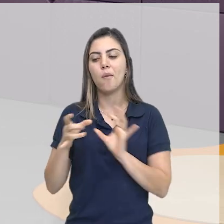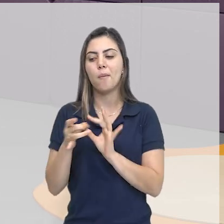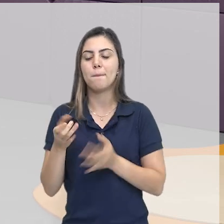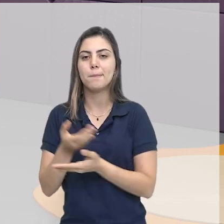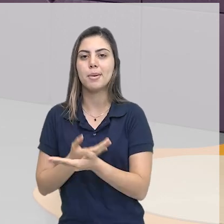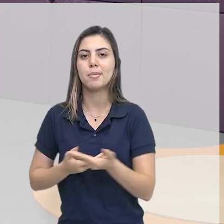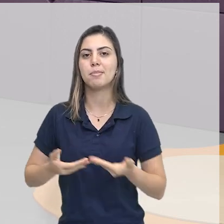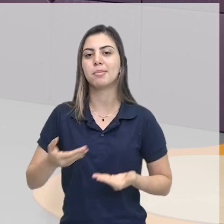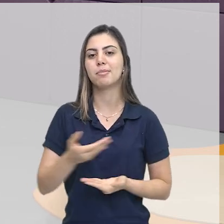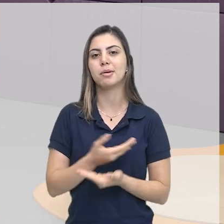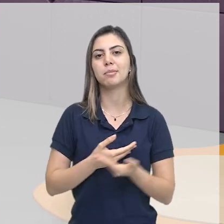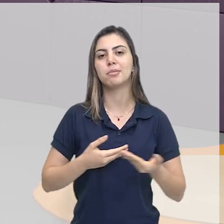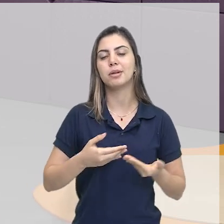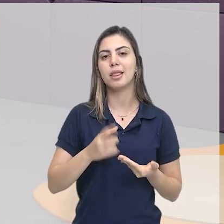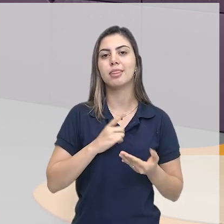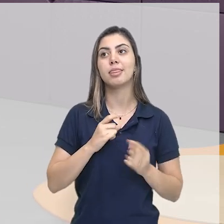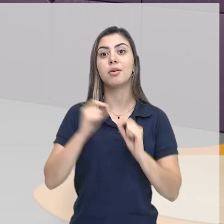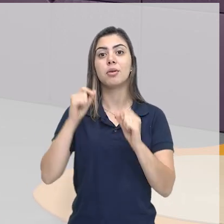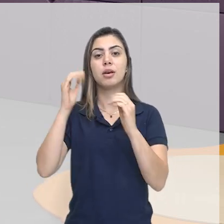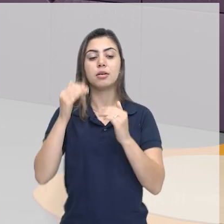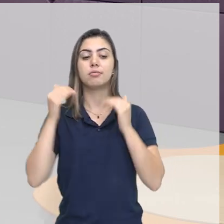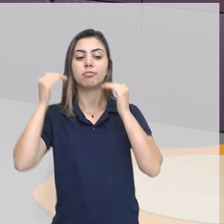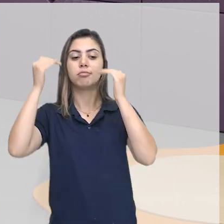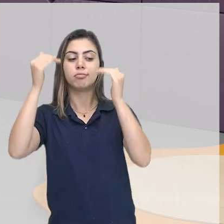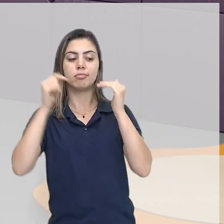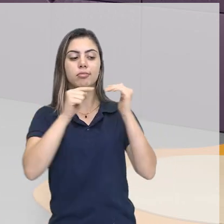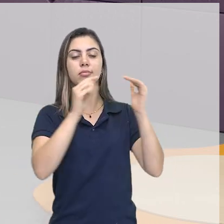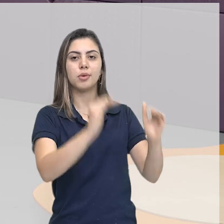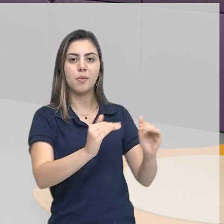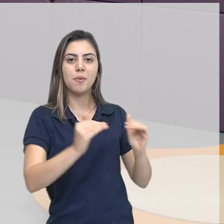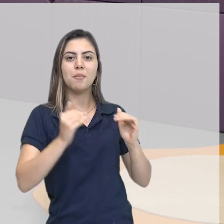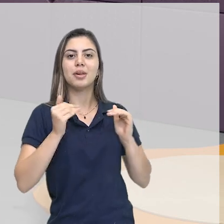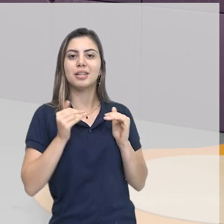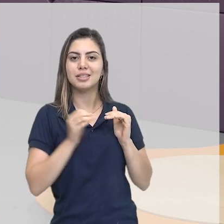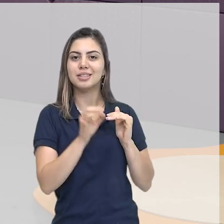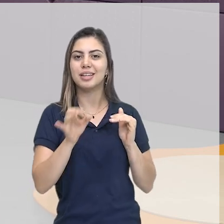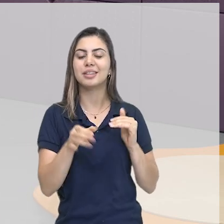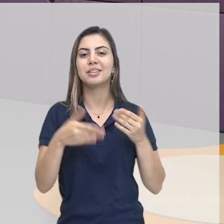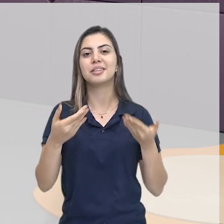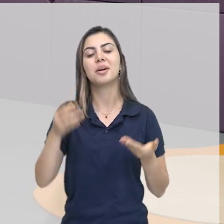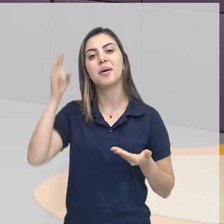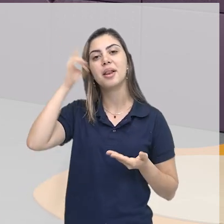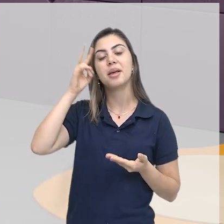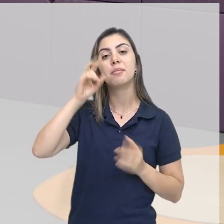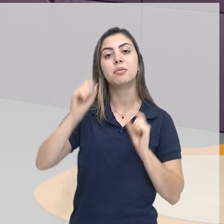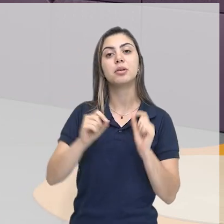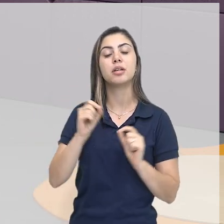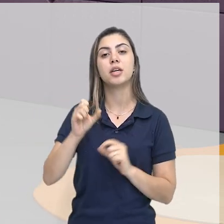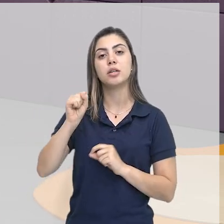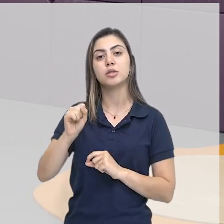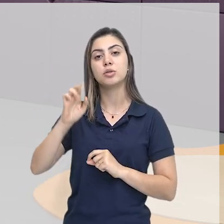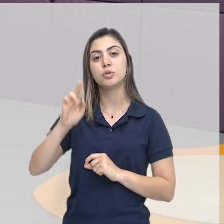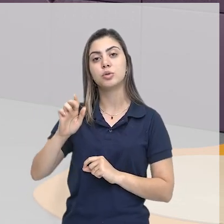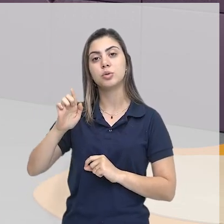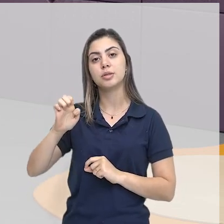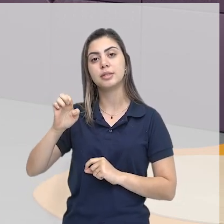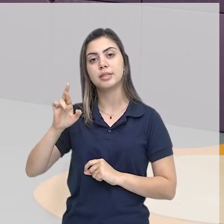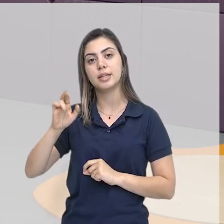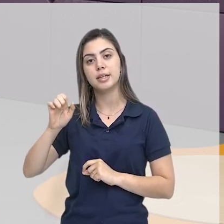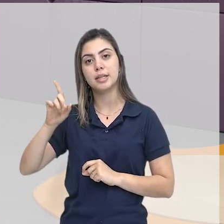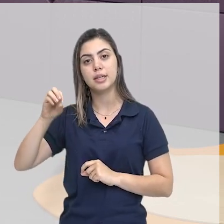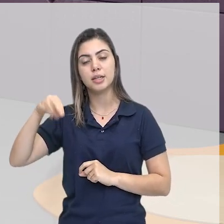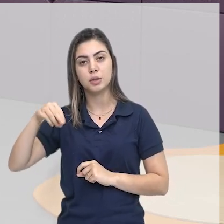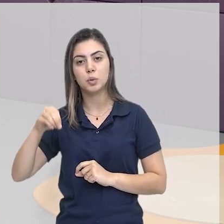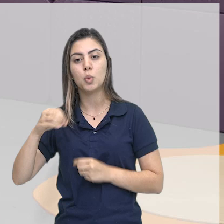de suzerania e vassalagem. Lembrando justamente que o suzerano era sempre aquele que